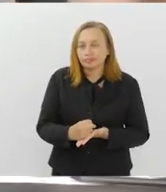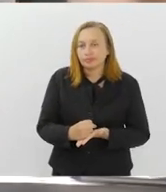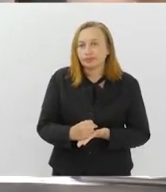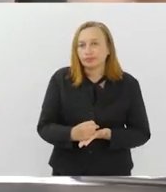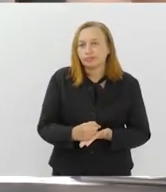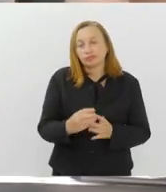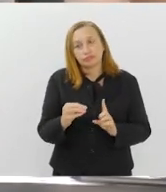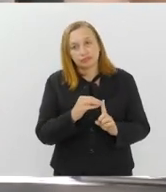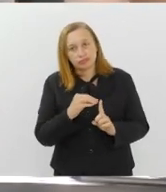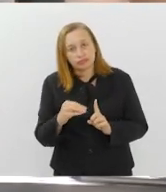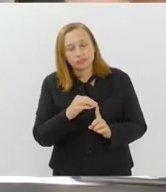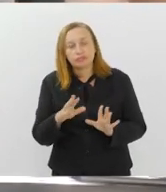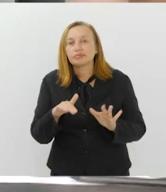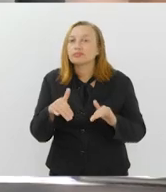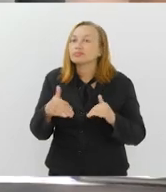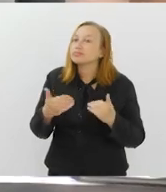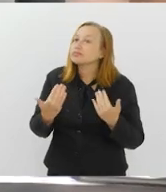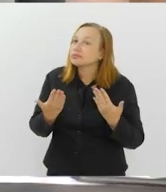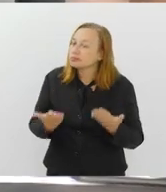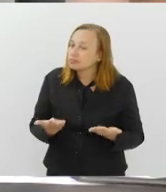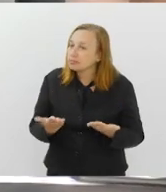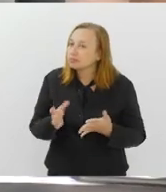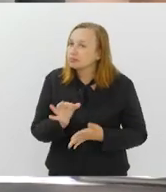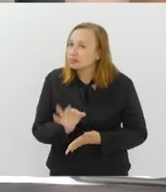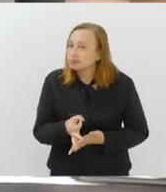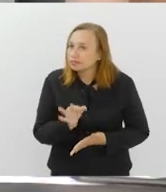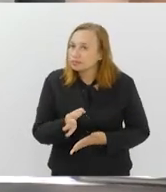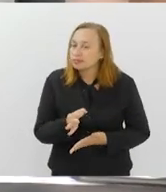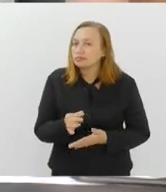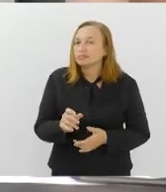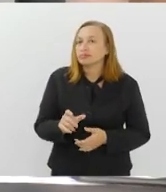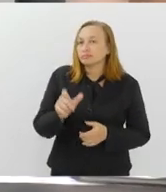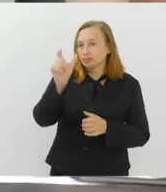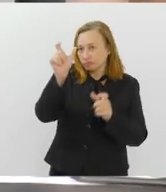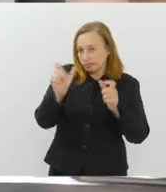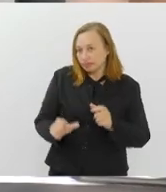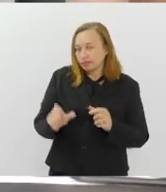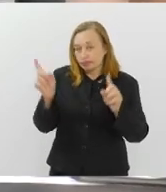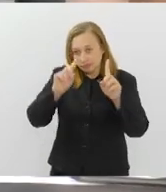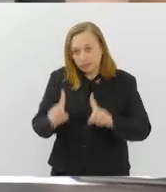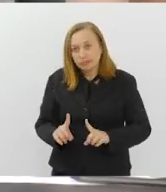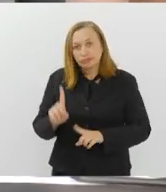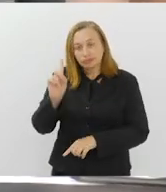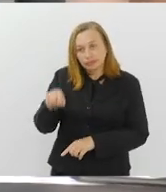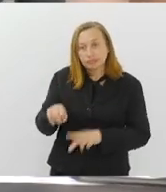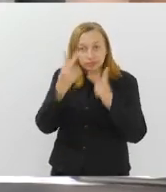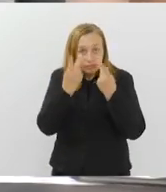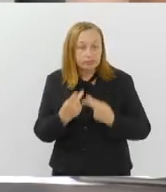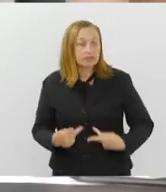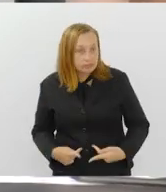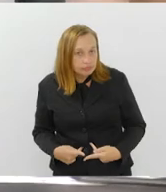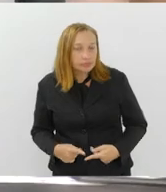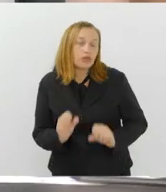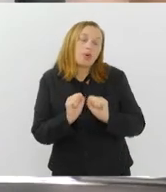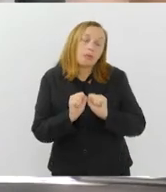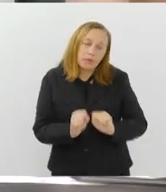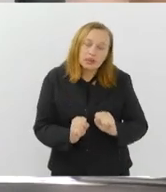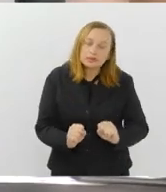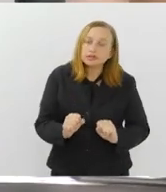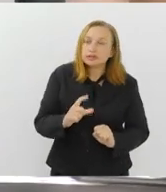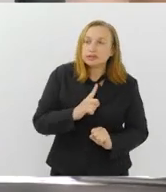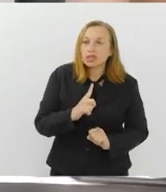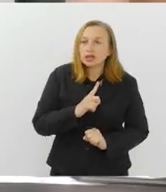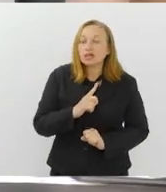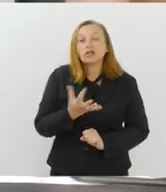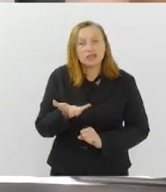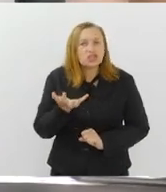vulneráveis. Então, é evidente que a pessoa com deficiência é uma pessoa, né? E a gente pode ter... e